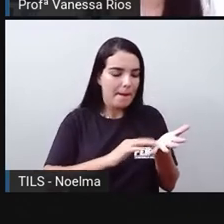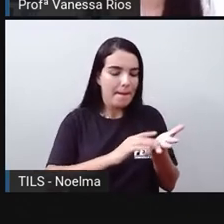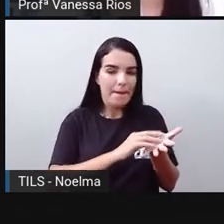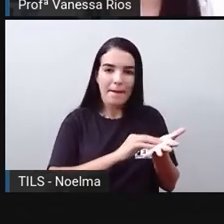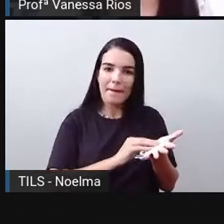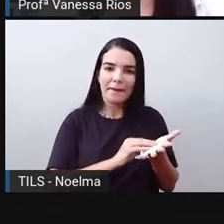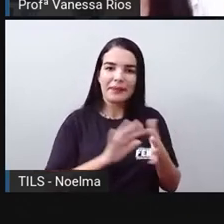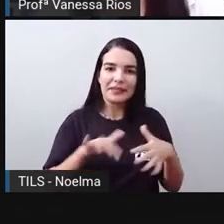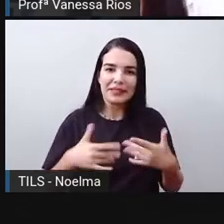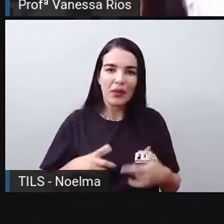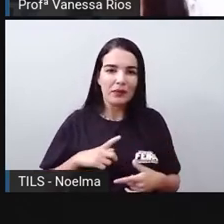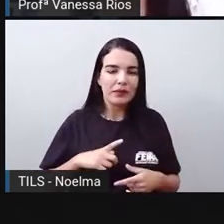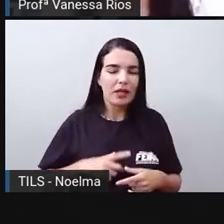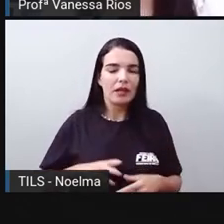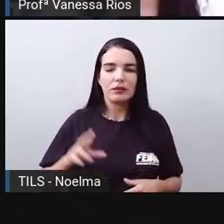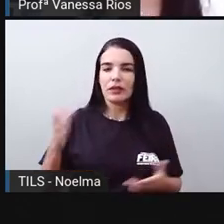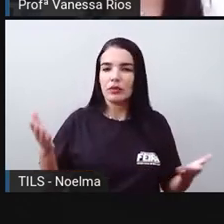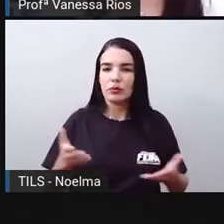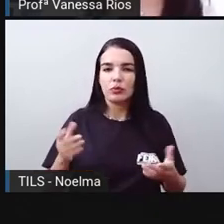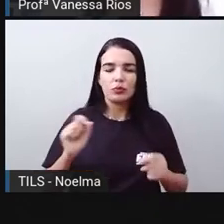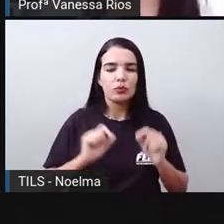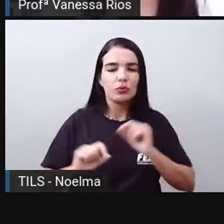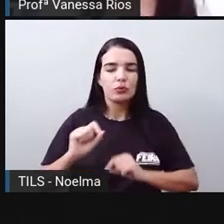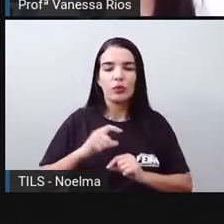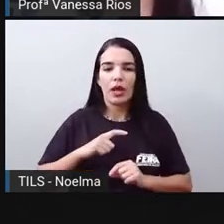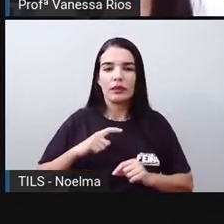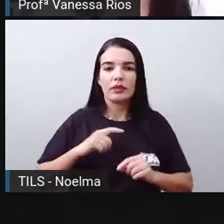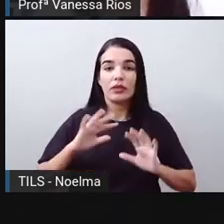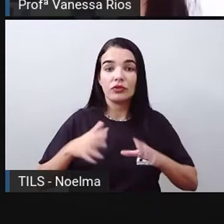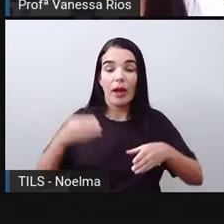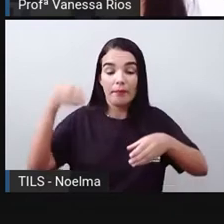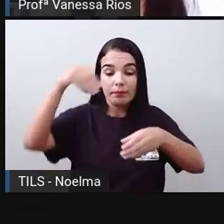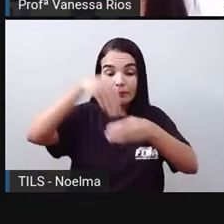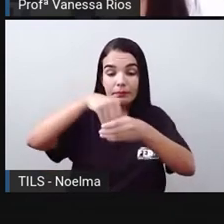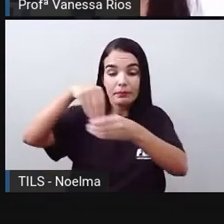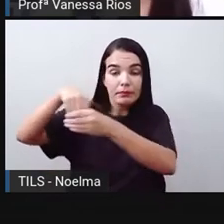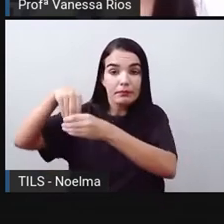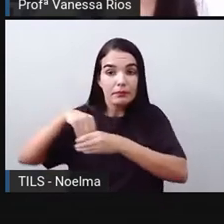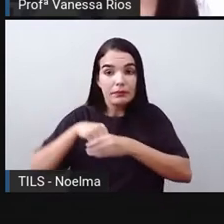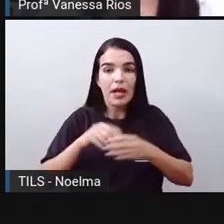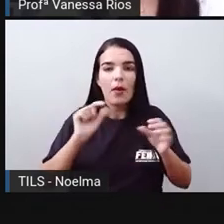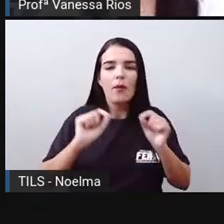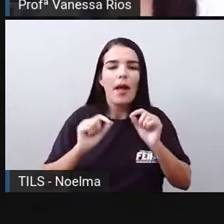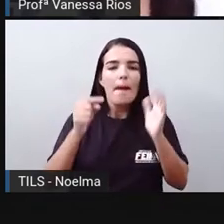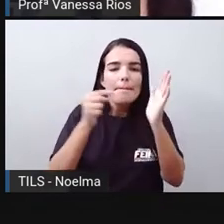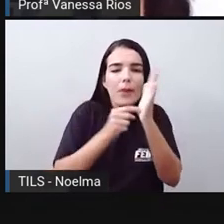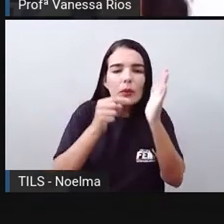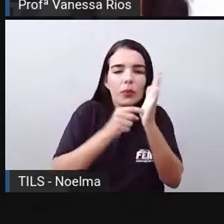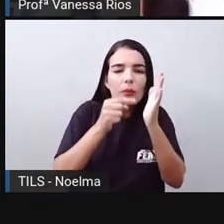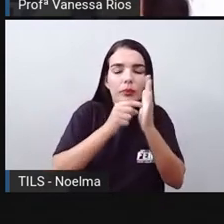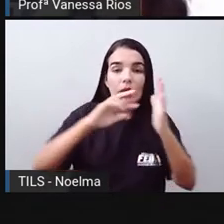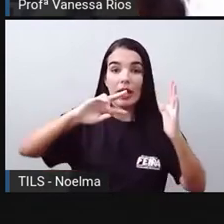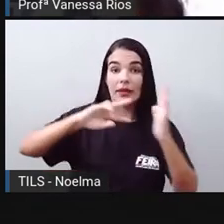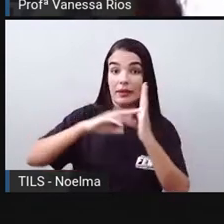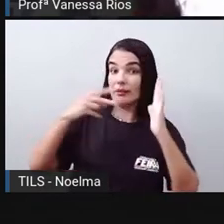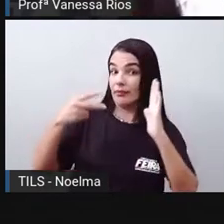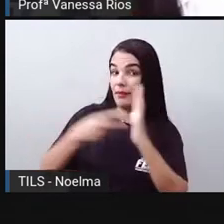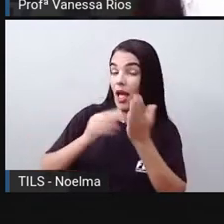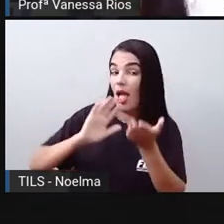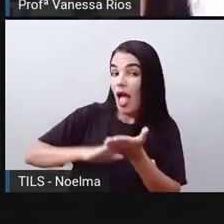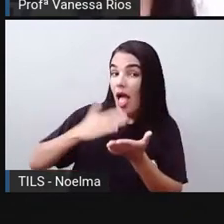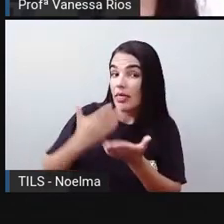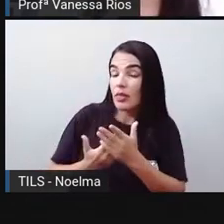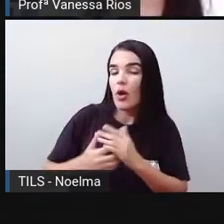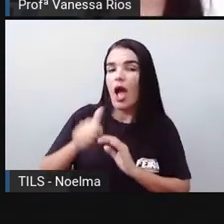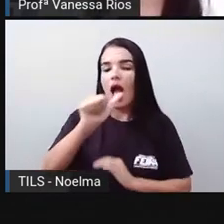atualmente está presente em embalagens, não é? Que são pontinhos traduzem aí um alfabeto e